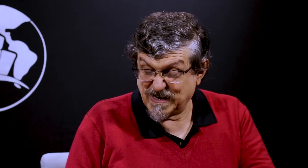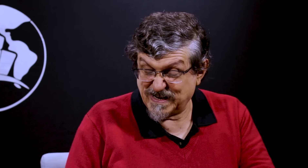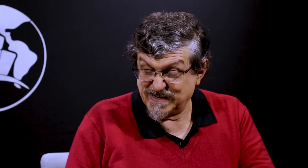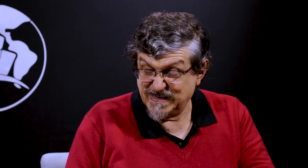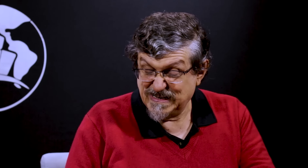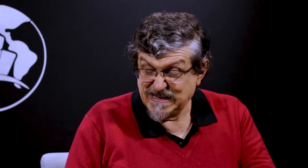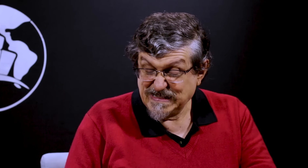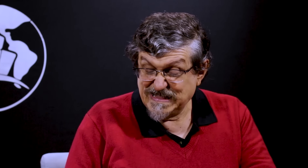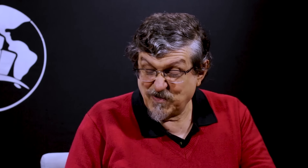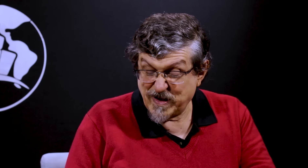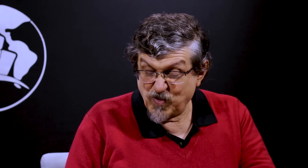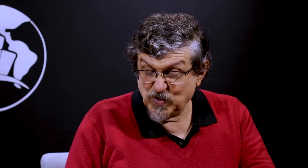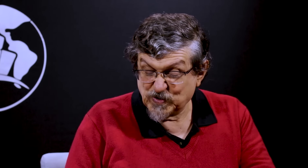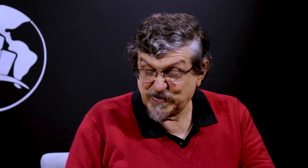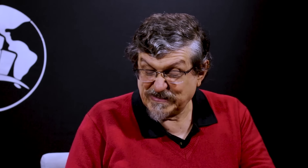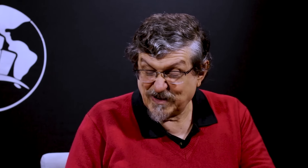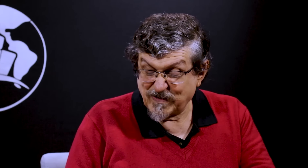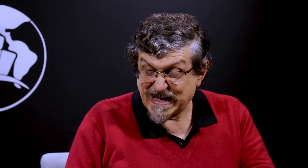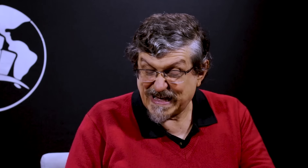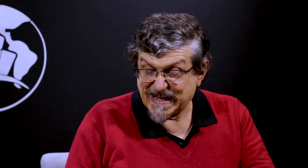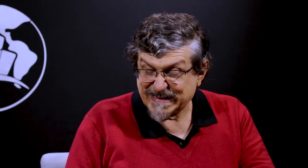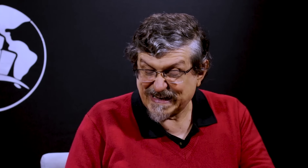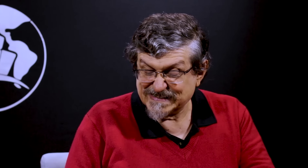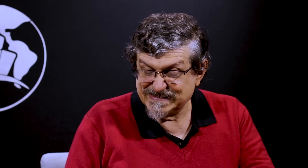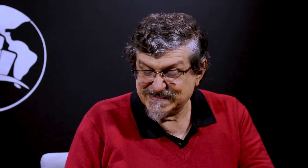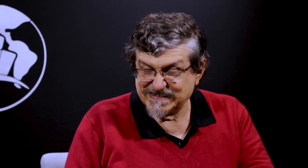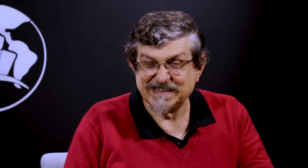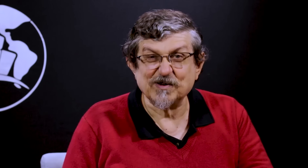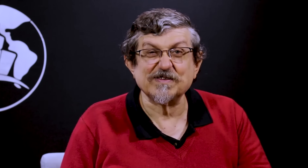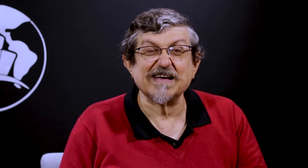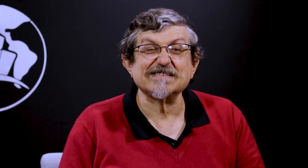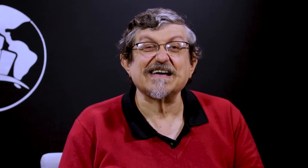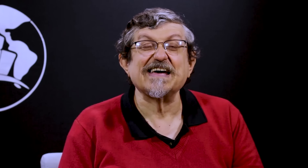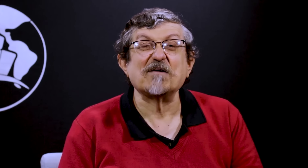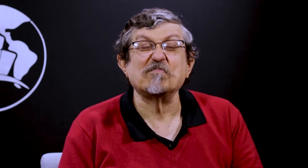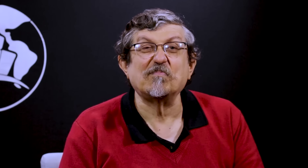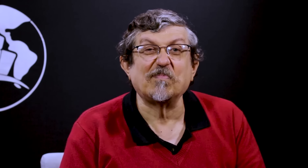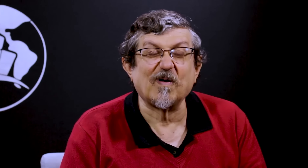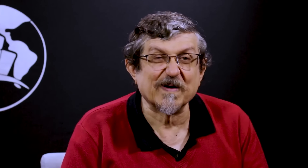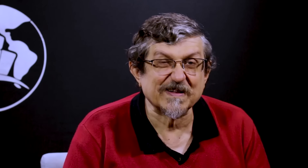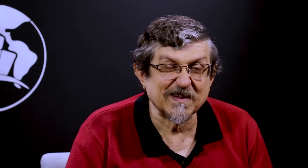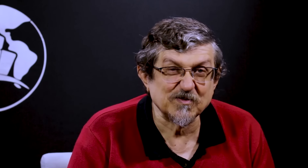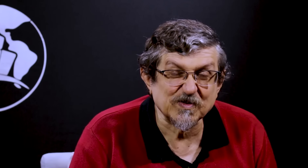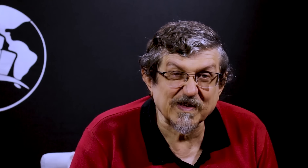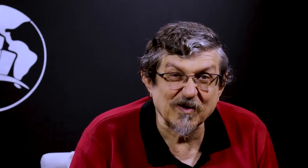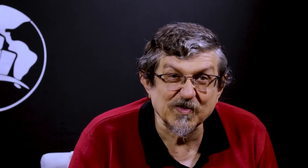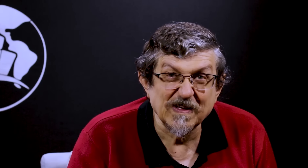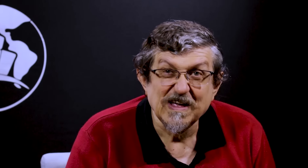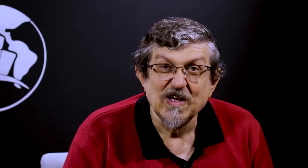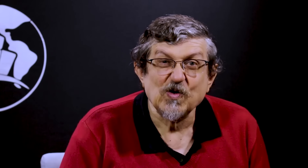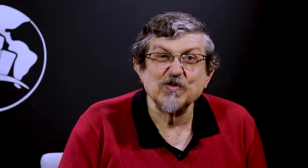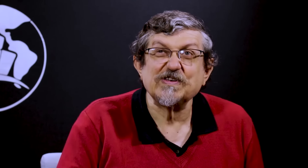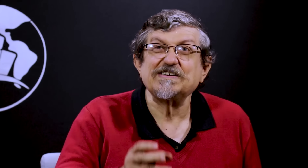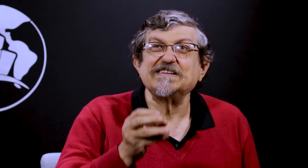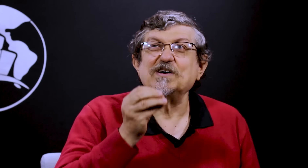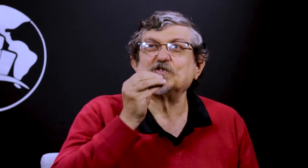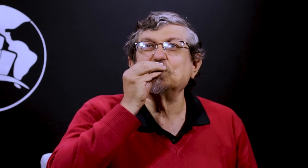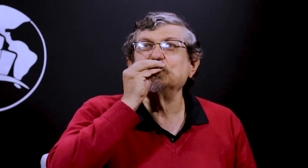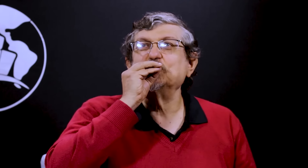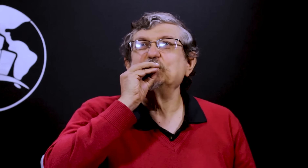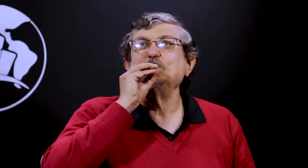este lugar. Não é outro senão a casa de Deus, esta é a porta dos céus. Ou